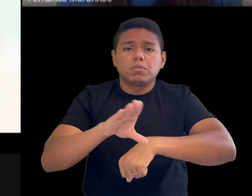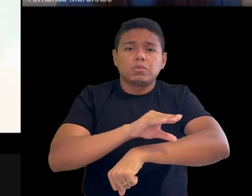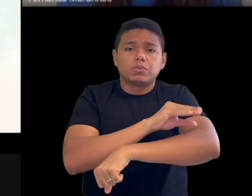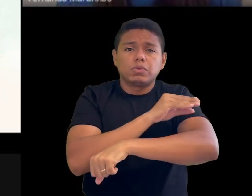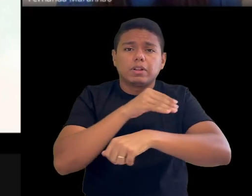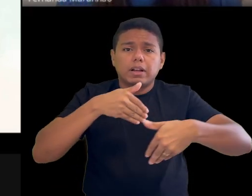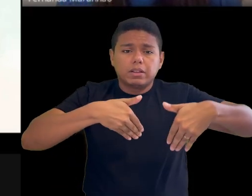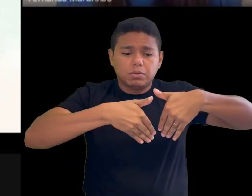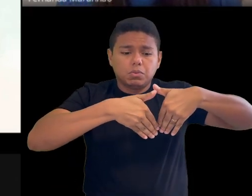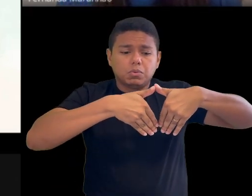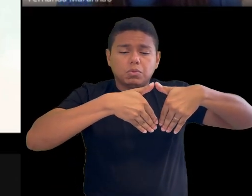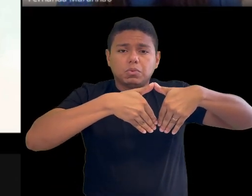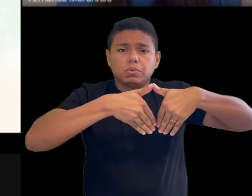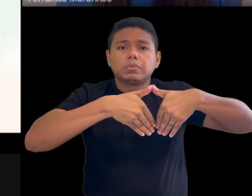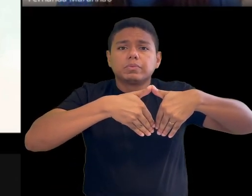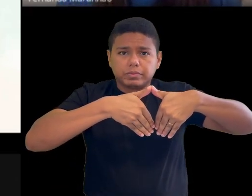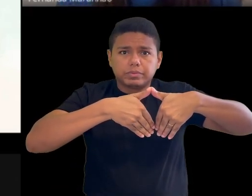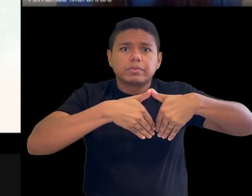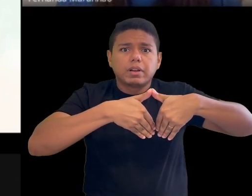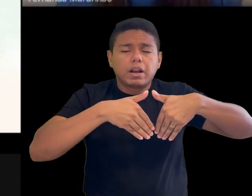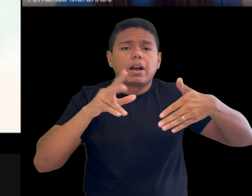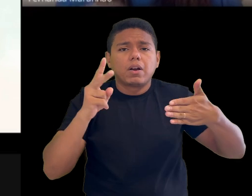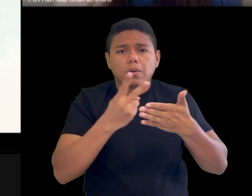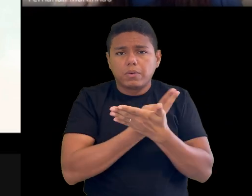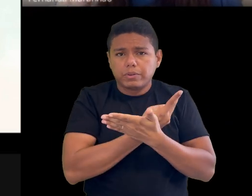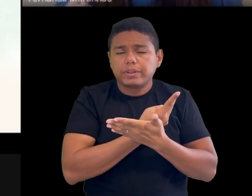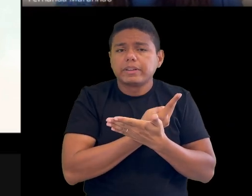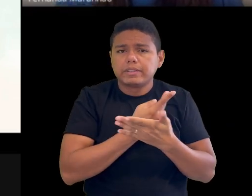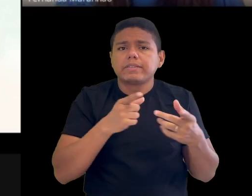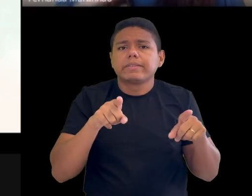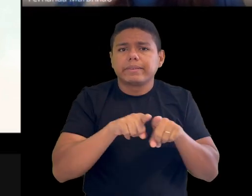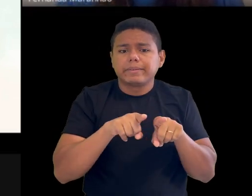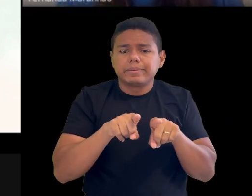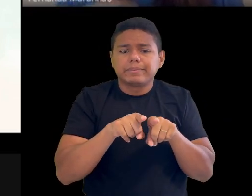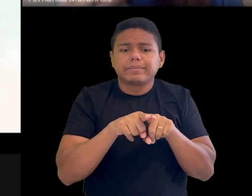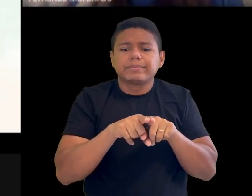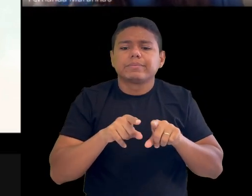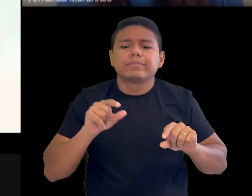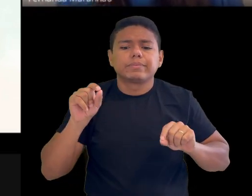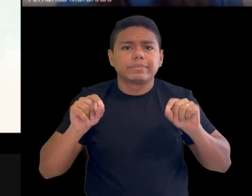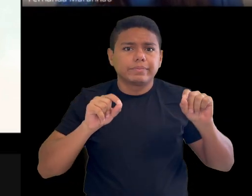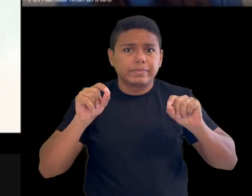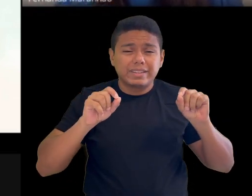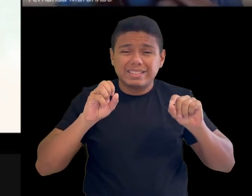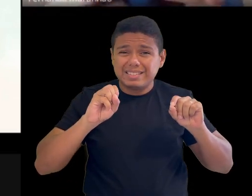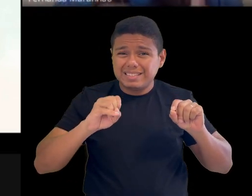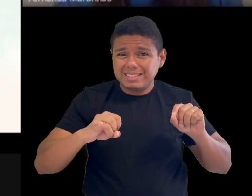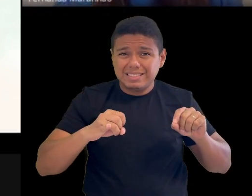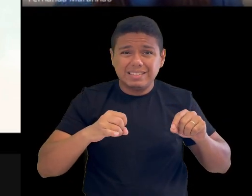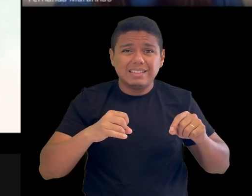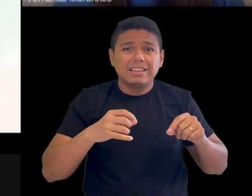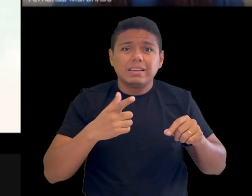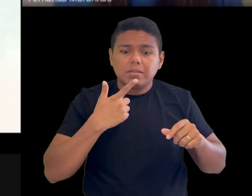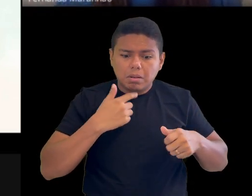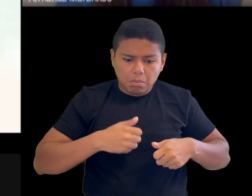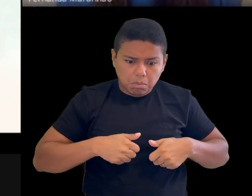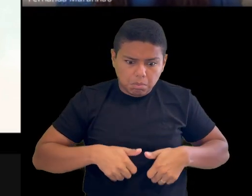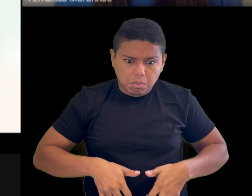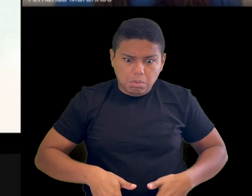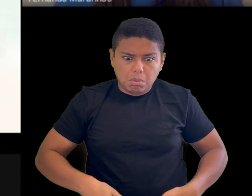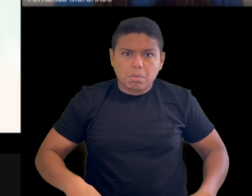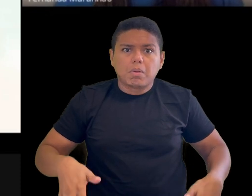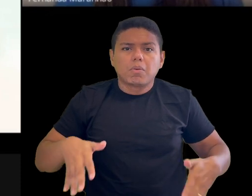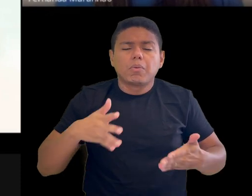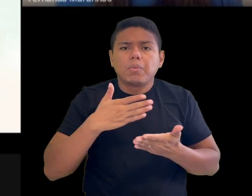facilitada para a cavidade amniótica, sendo muito comum quando a bolsa rompe ou quando é realizada uma amniotomia, que neste contexto